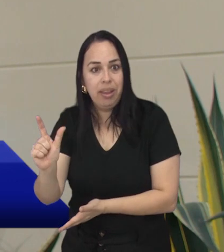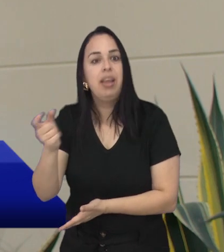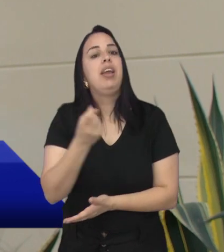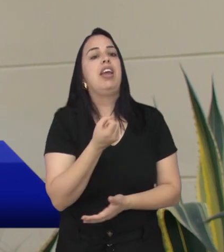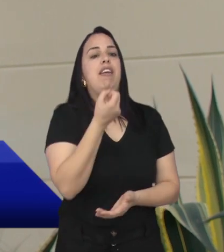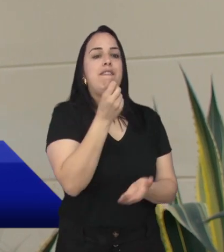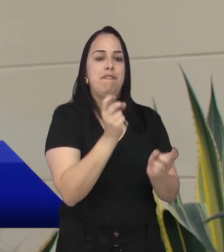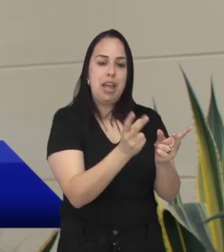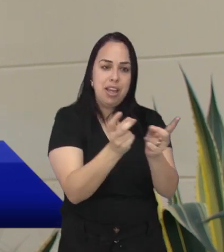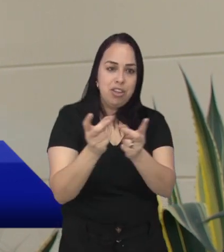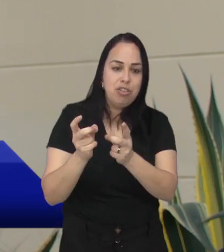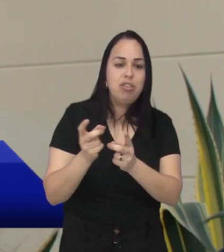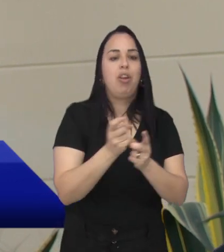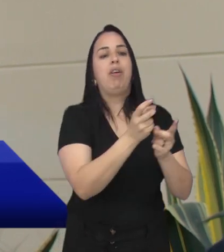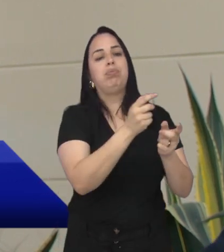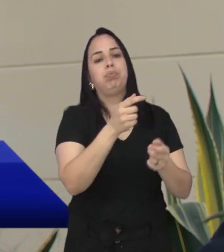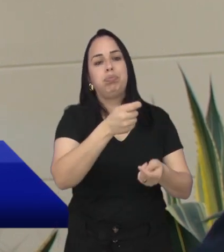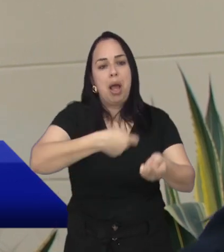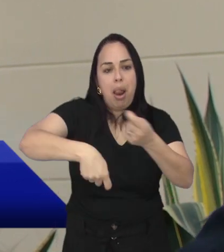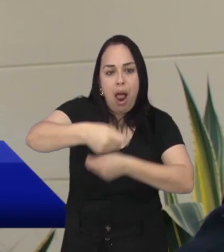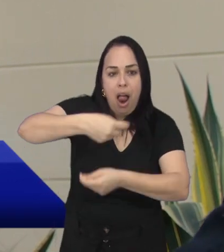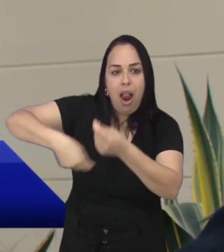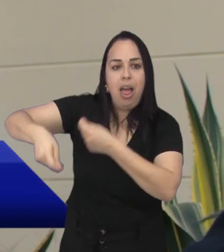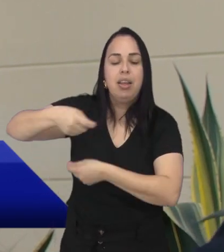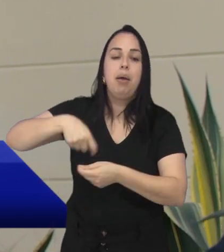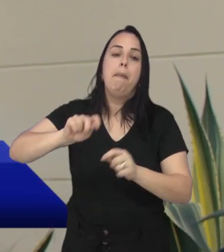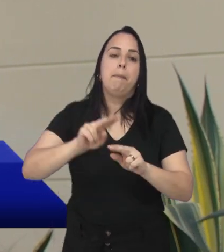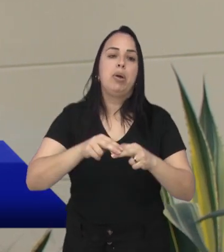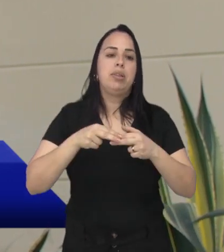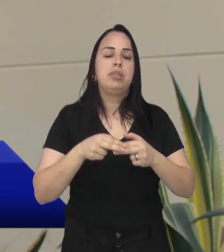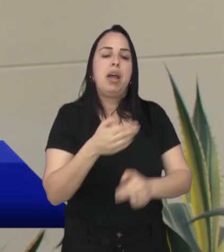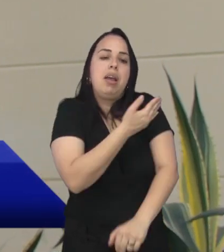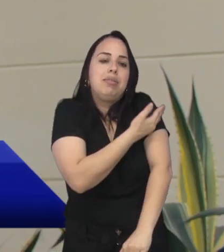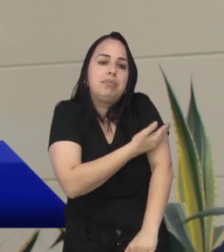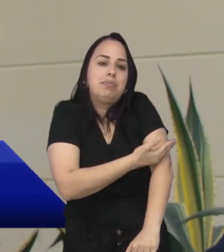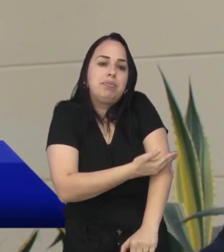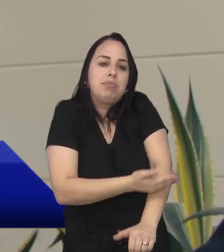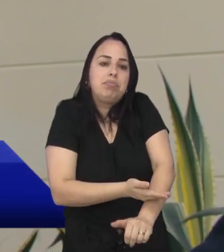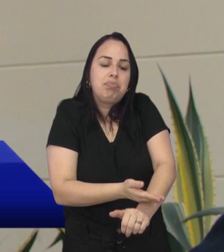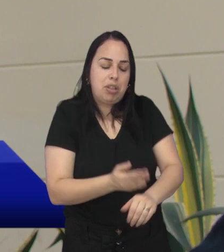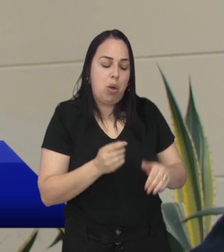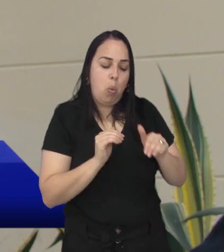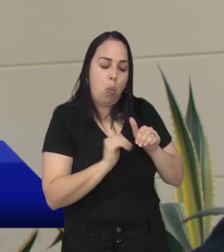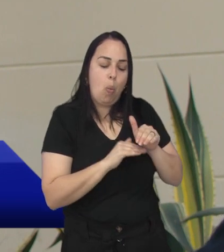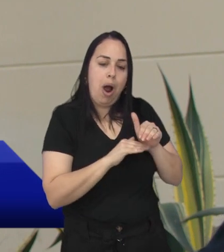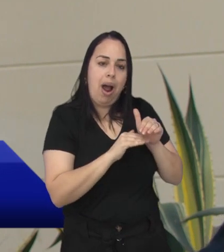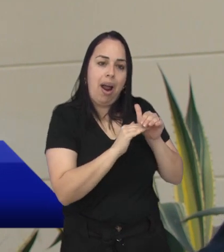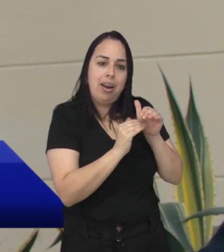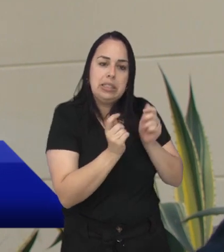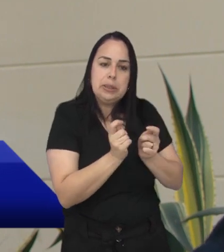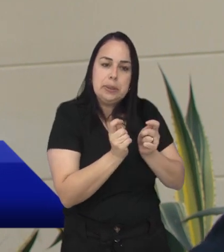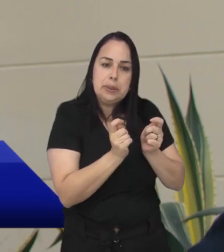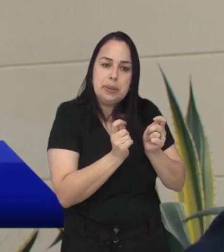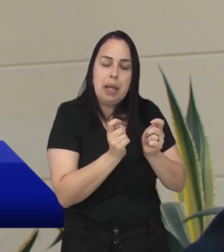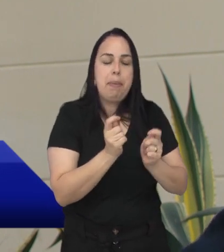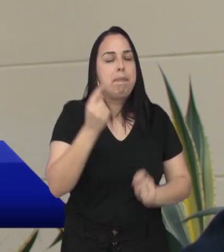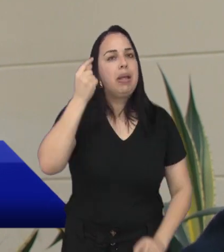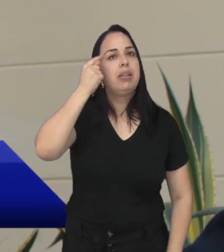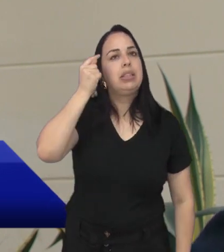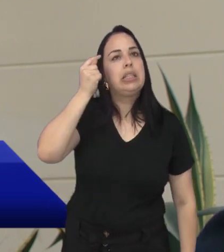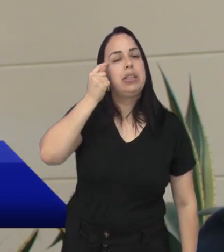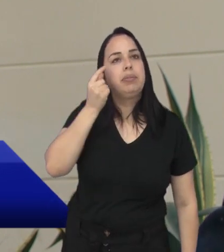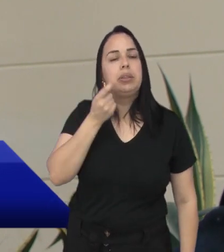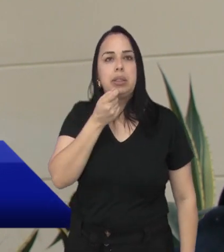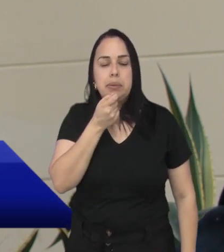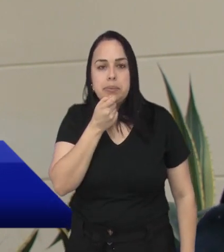grande empresa dentro desse segmento. Então é importante desenvolver o hábito do economizar dinheiro, a pessoa começar a pensar